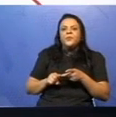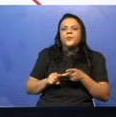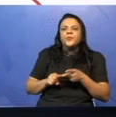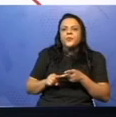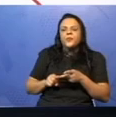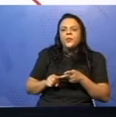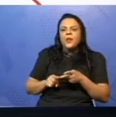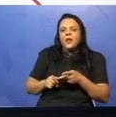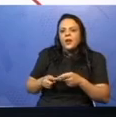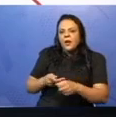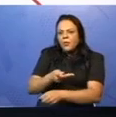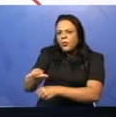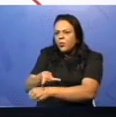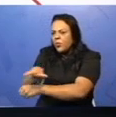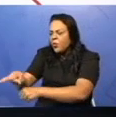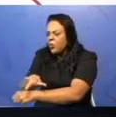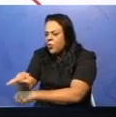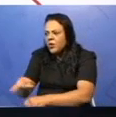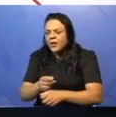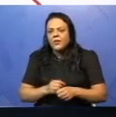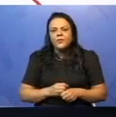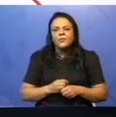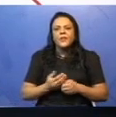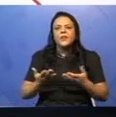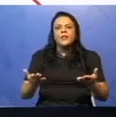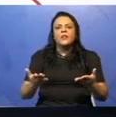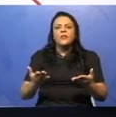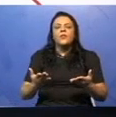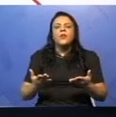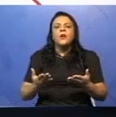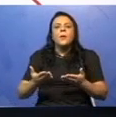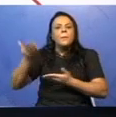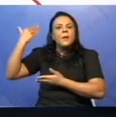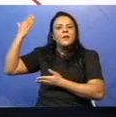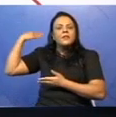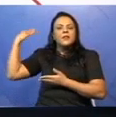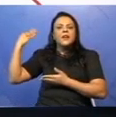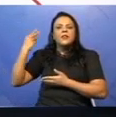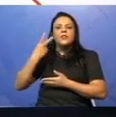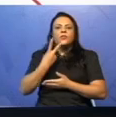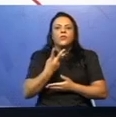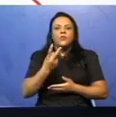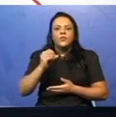selecionada. E repito, há 20 mil anos atrás não haviam cães, somente lobos.